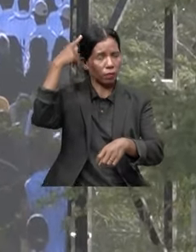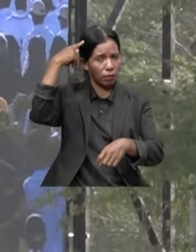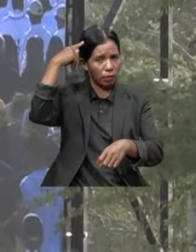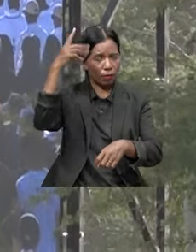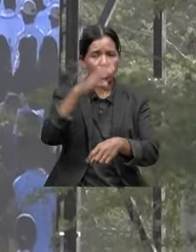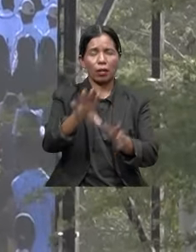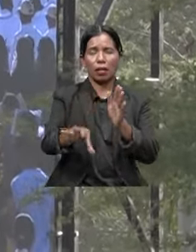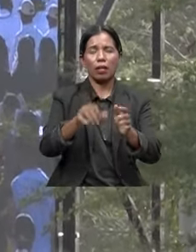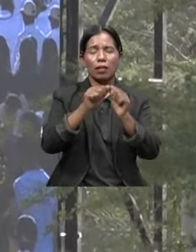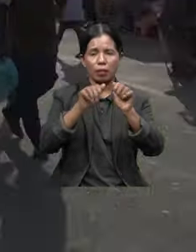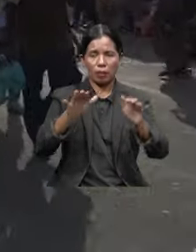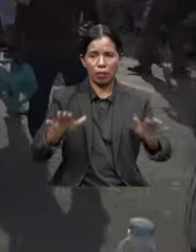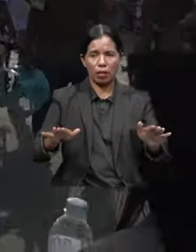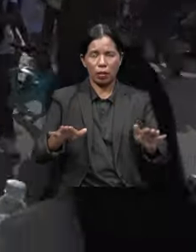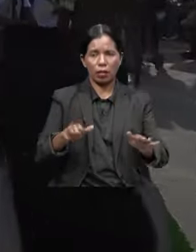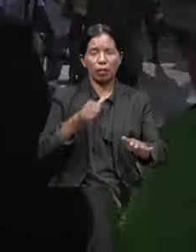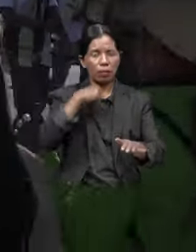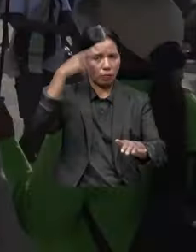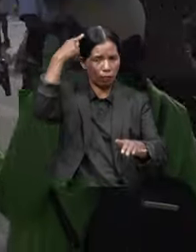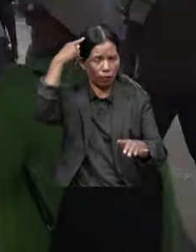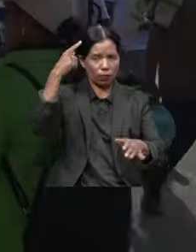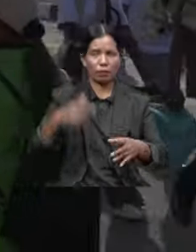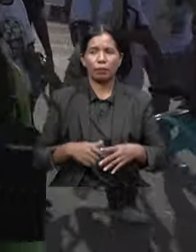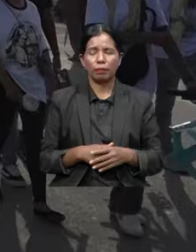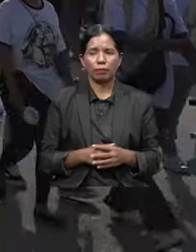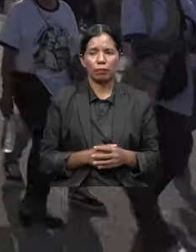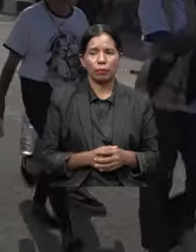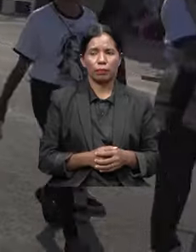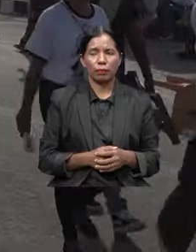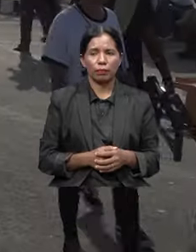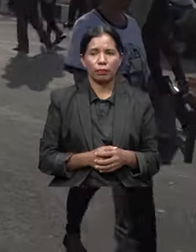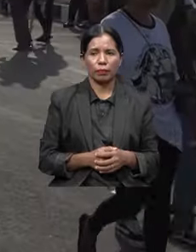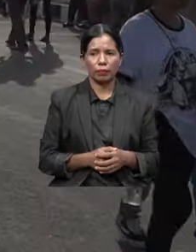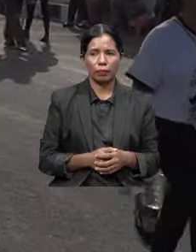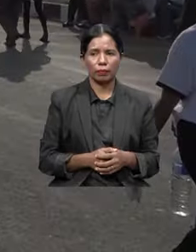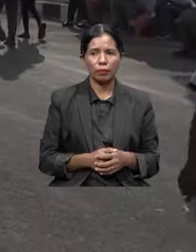hakarak hetam bensan Rússi Papa Francisco. Lamberto da Silva, Ziemen.